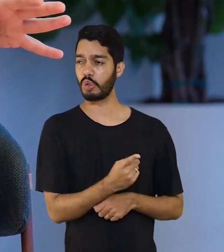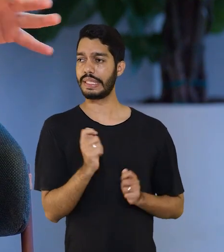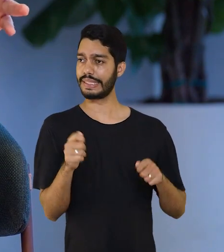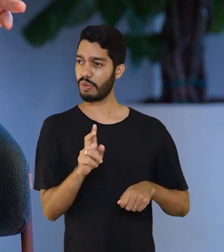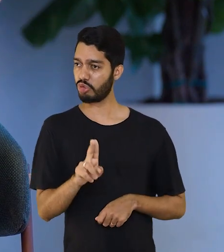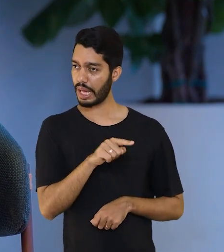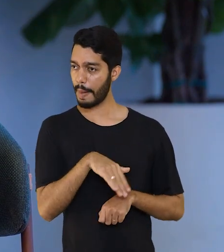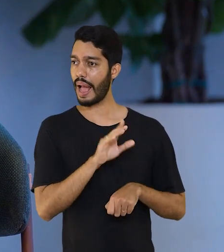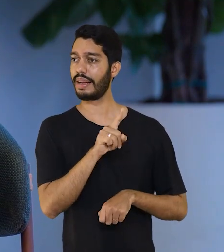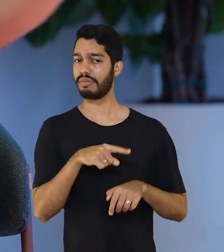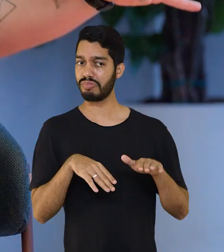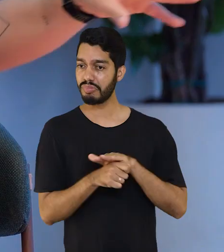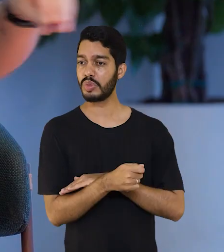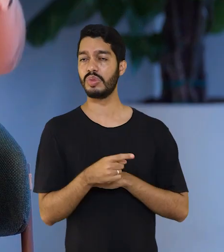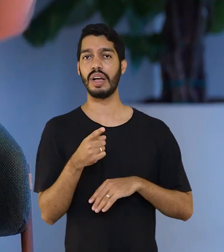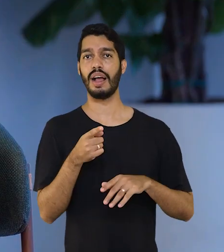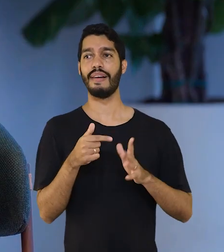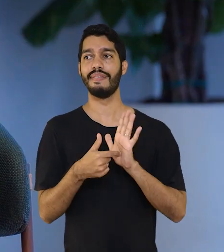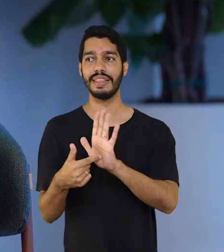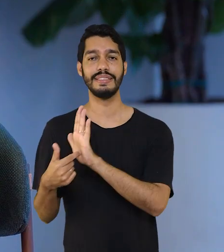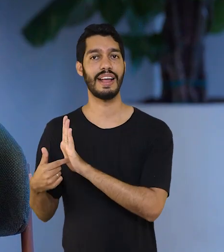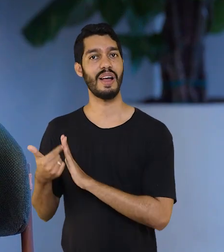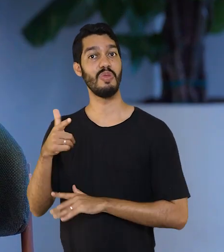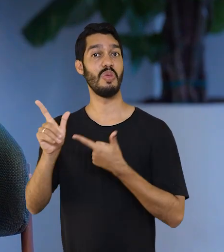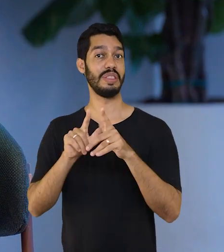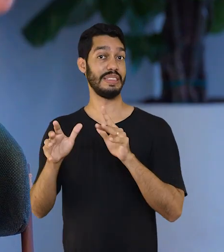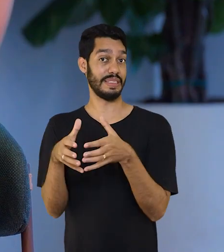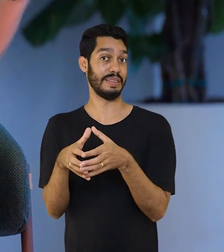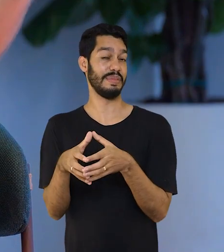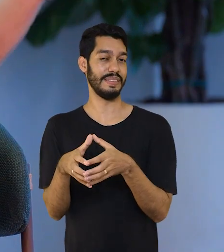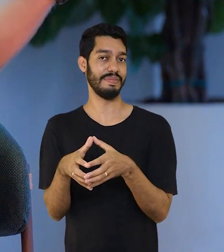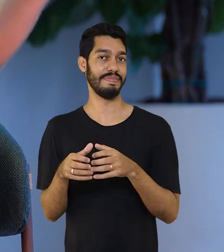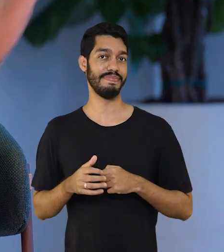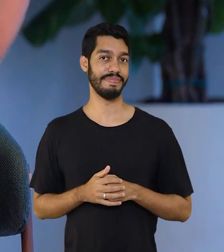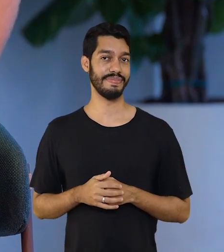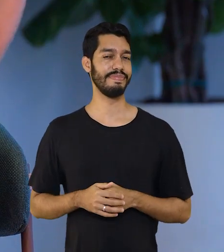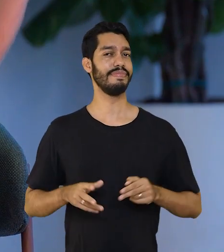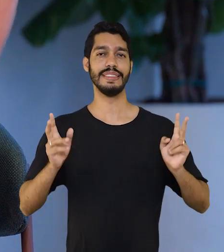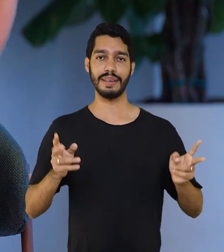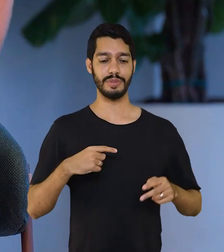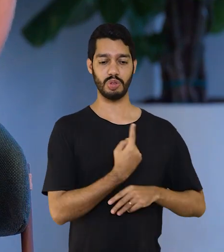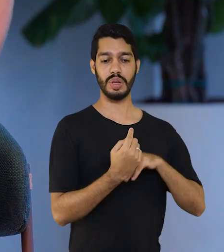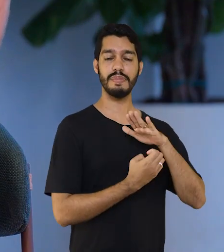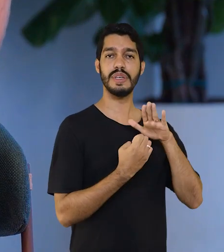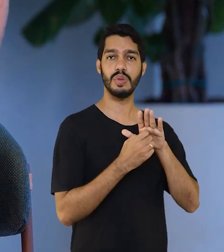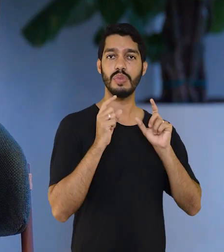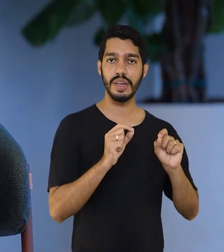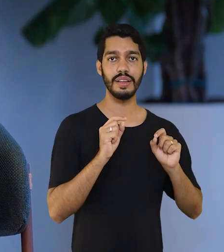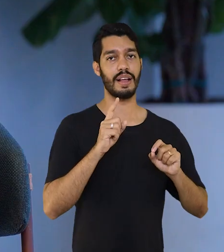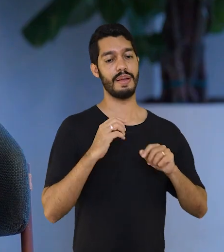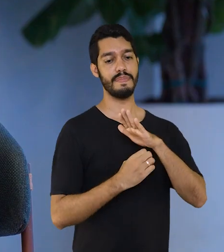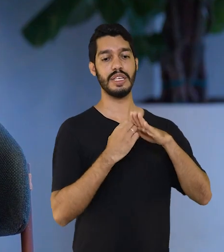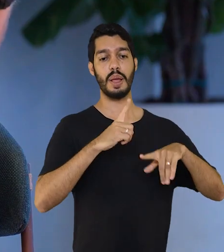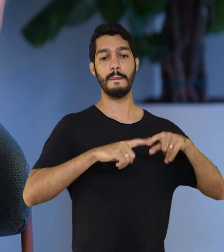a gente usar mais, apresentar para outros times. Então, a gente lá na Uni sempre falou muito sobre isso. Assim, somos